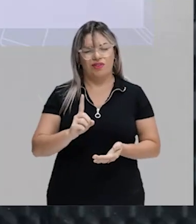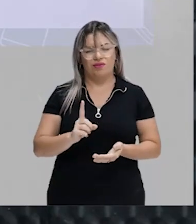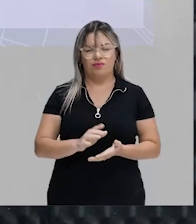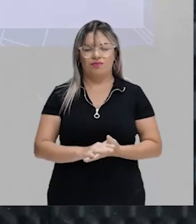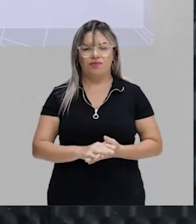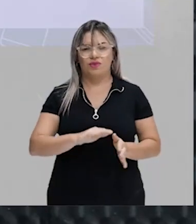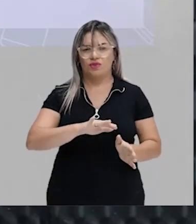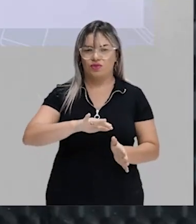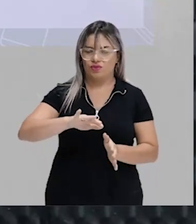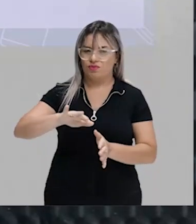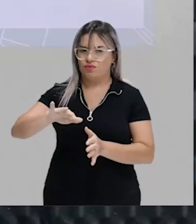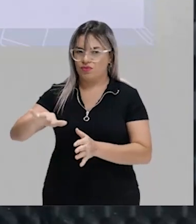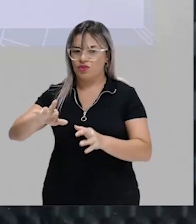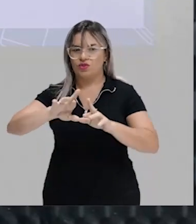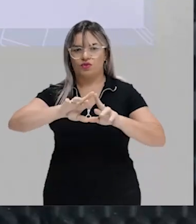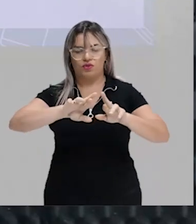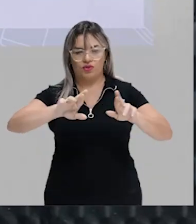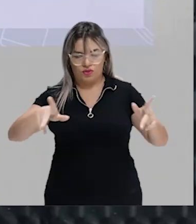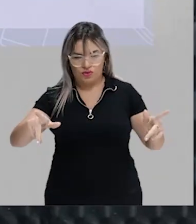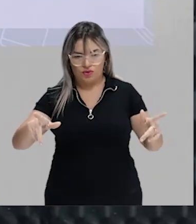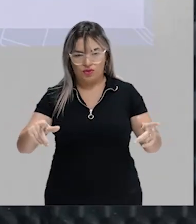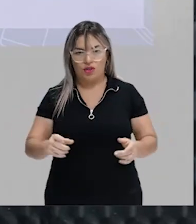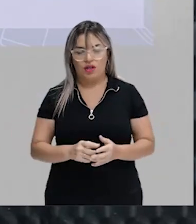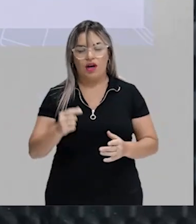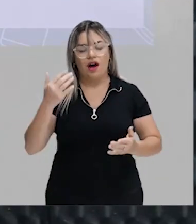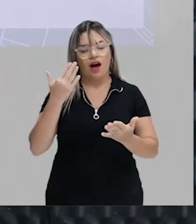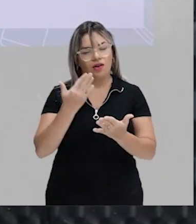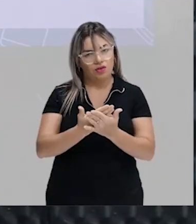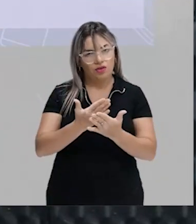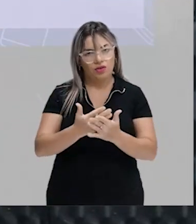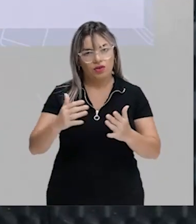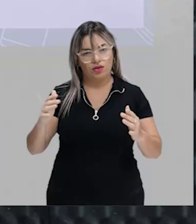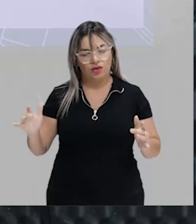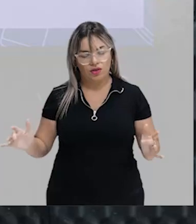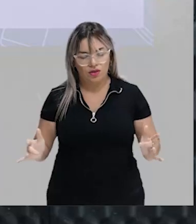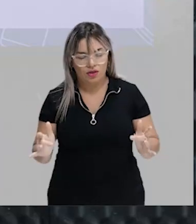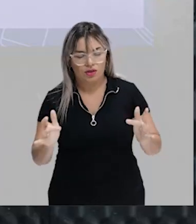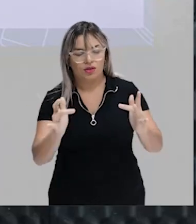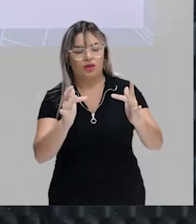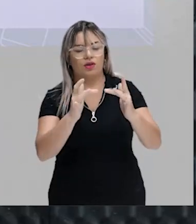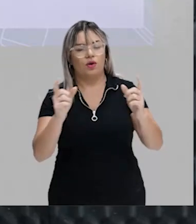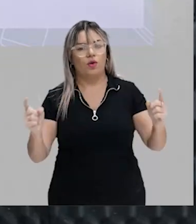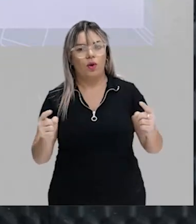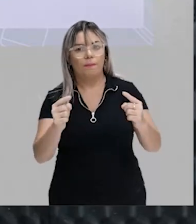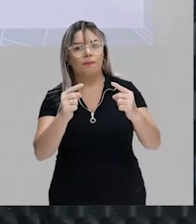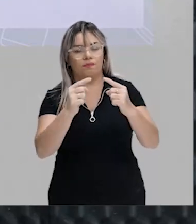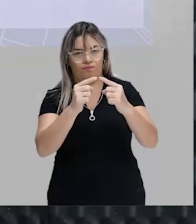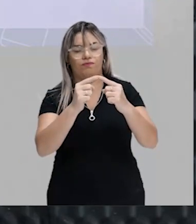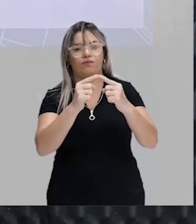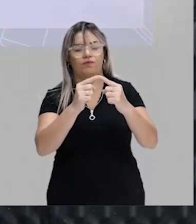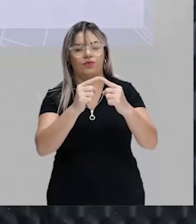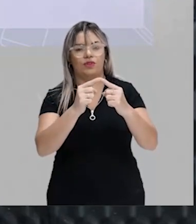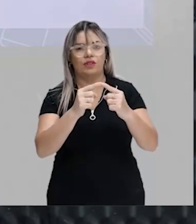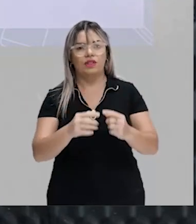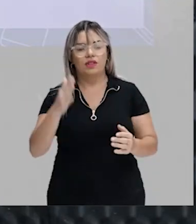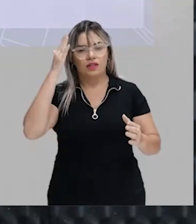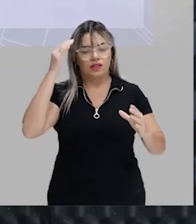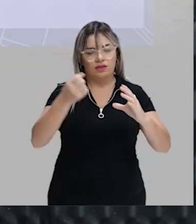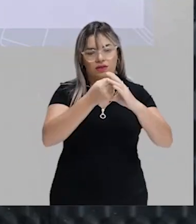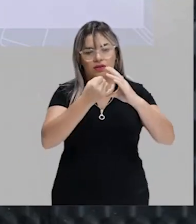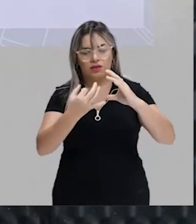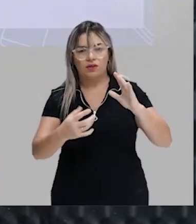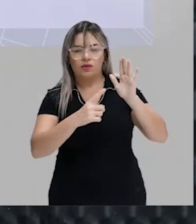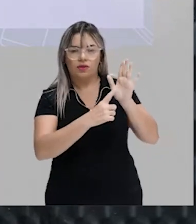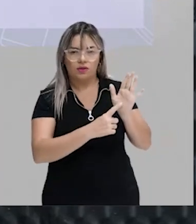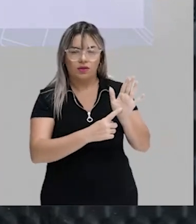aula. Nossa aula aqui tem o objetivo de nos levar a essa era clássica, entender as características e apresentar